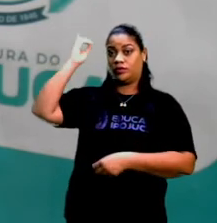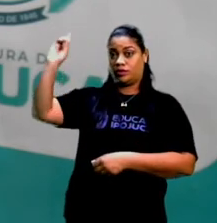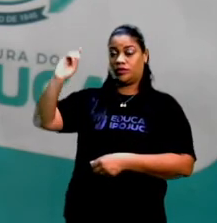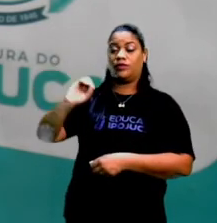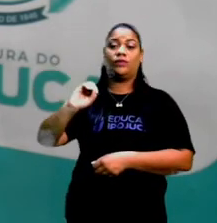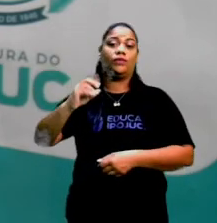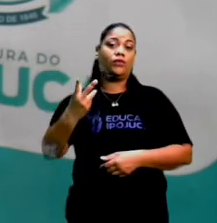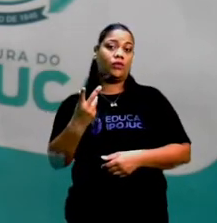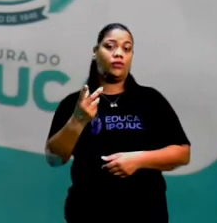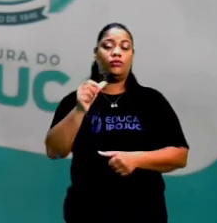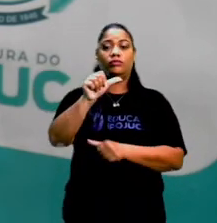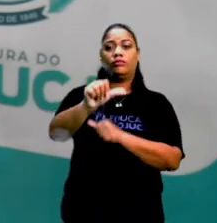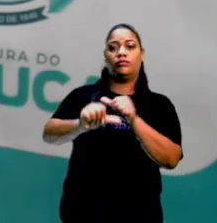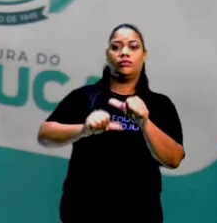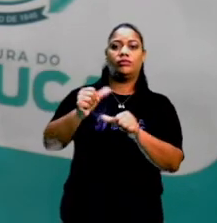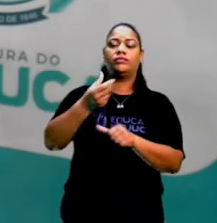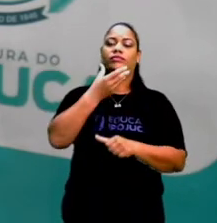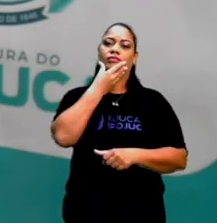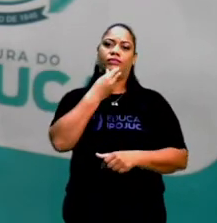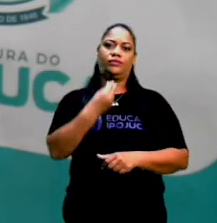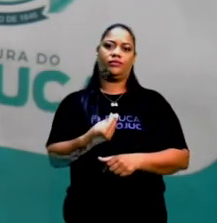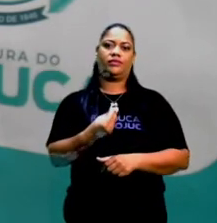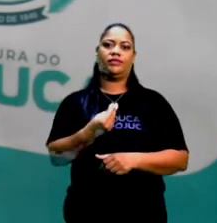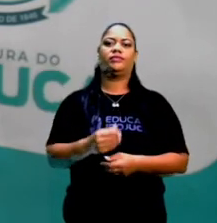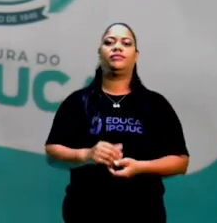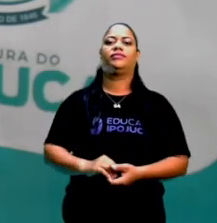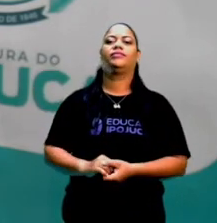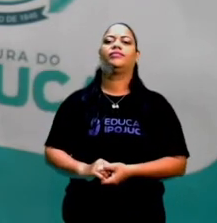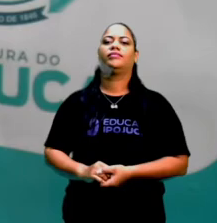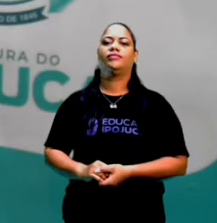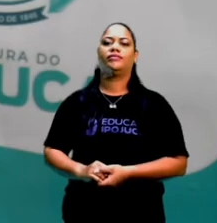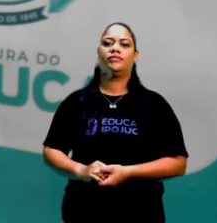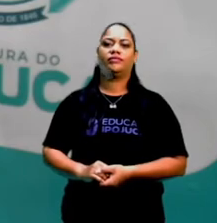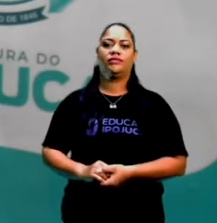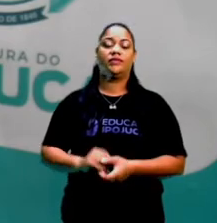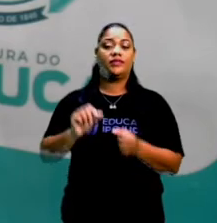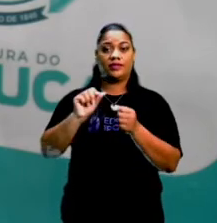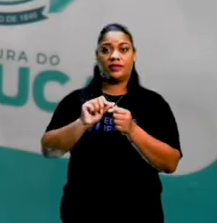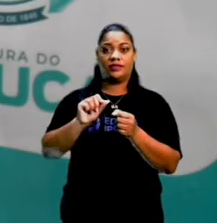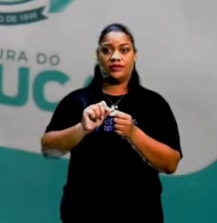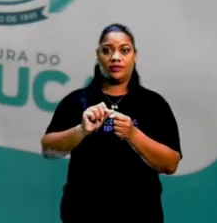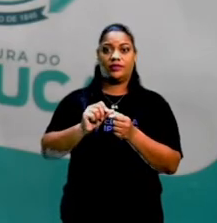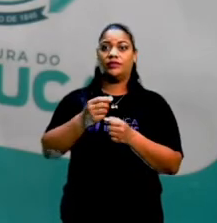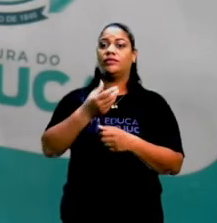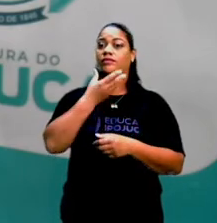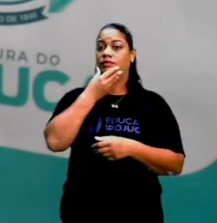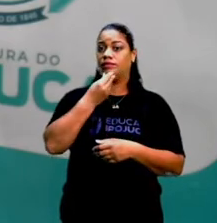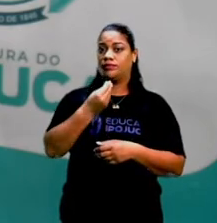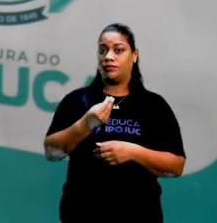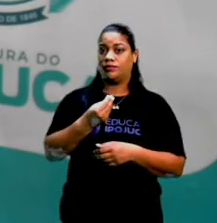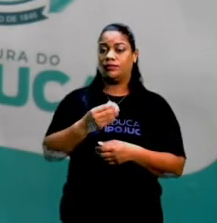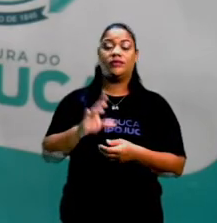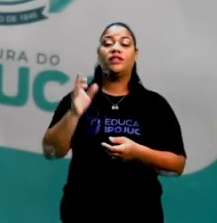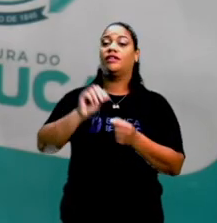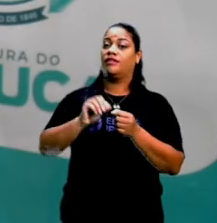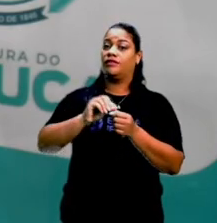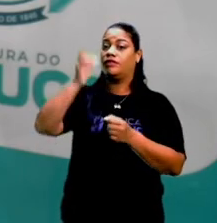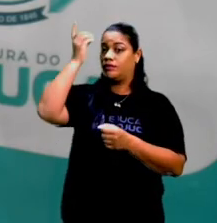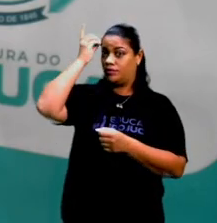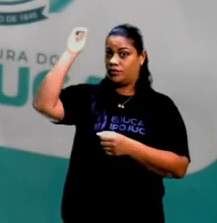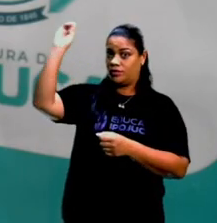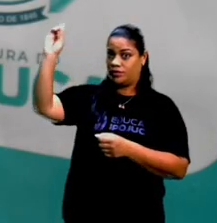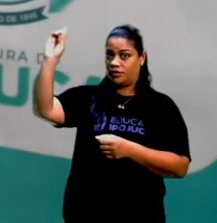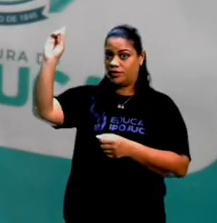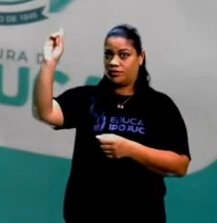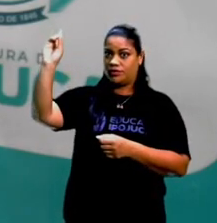ele construído pelos seres humanos, tá? Quando ele é construído por Deus,